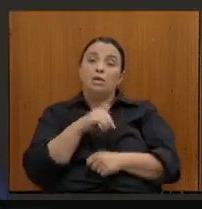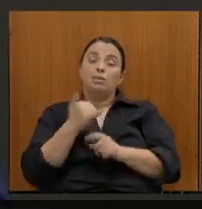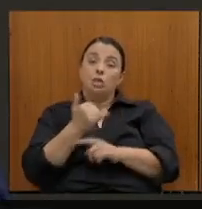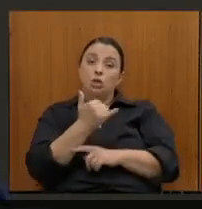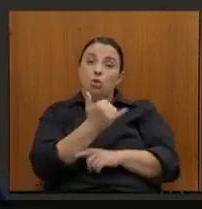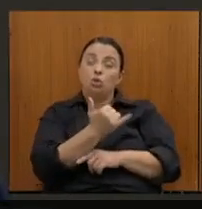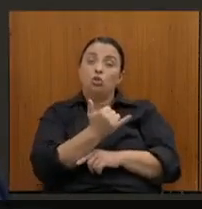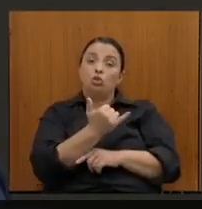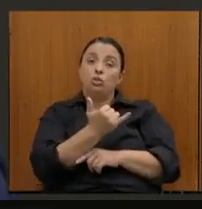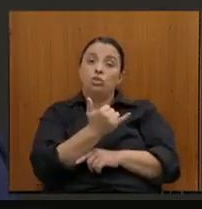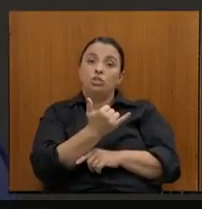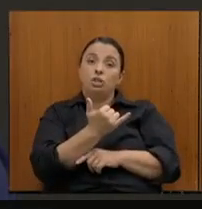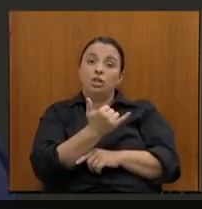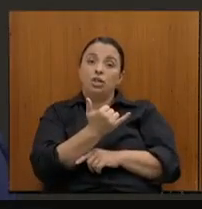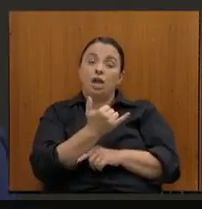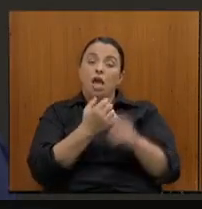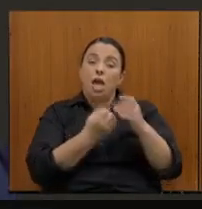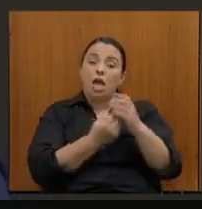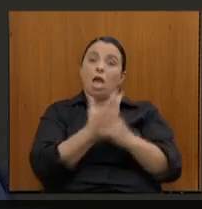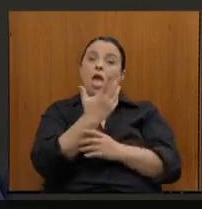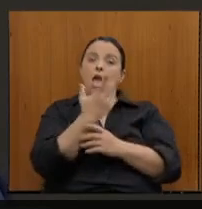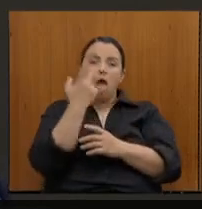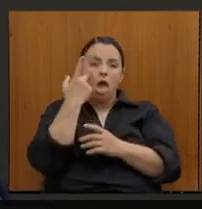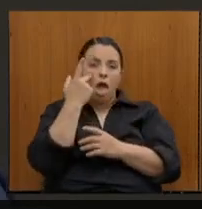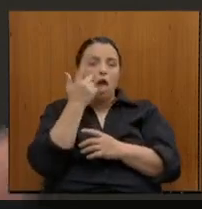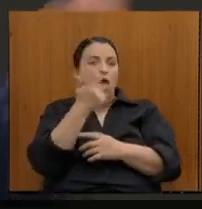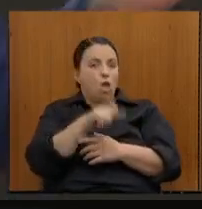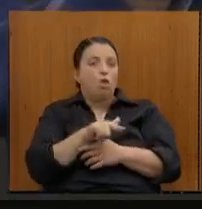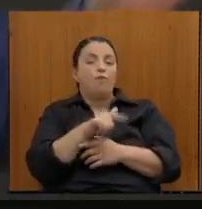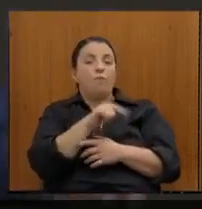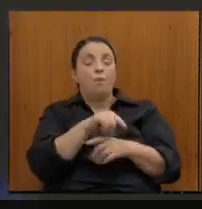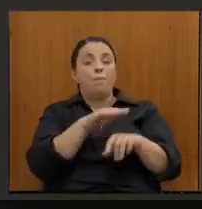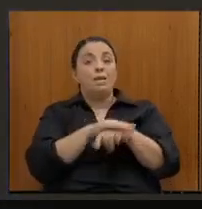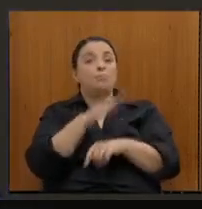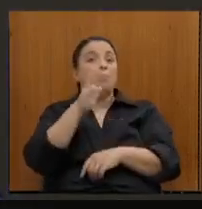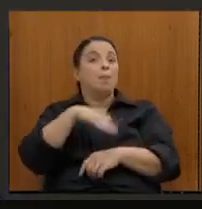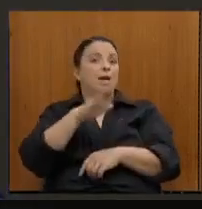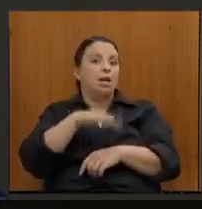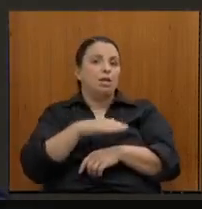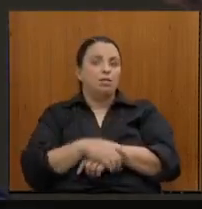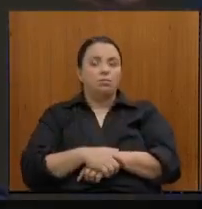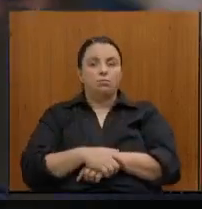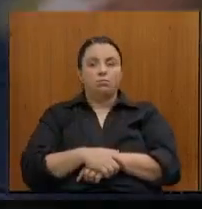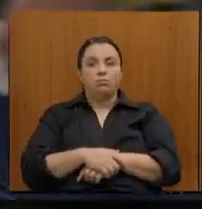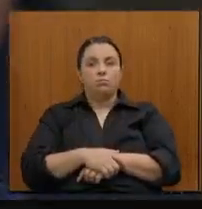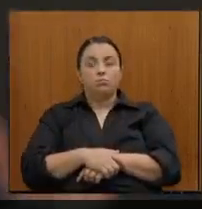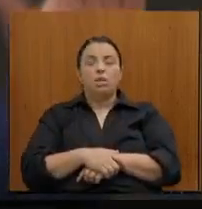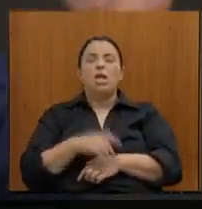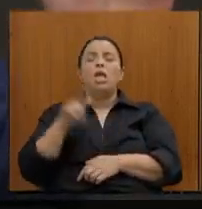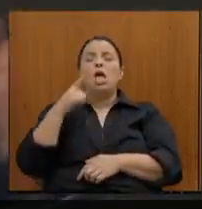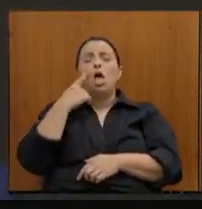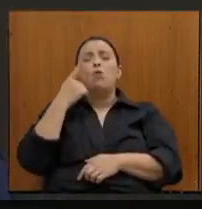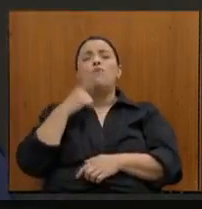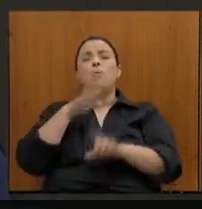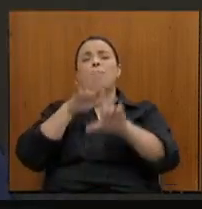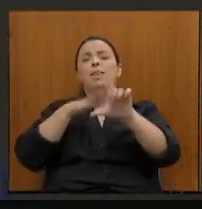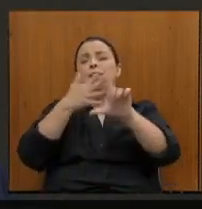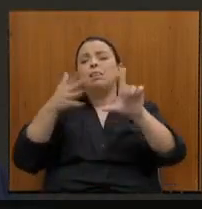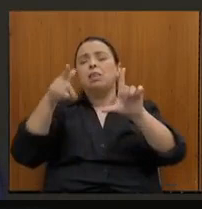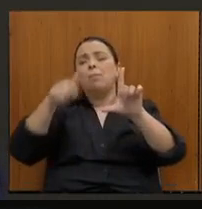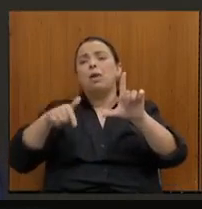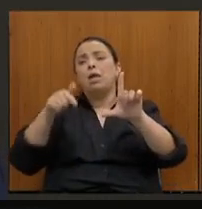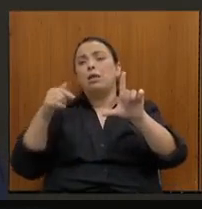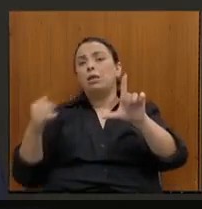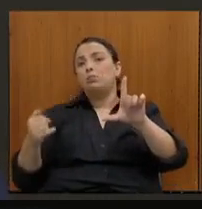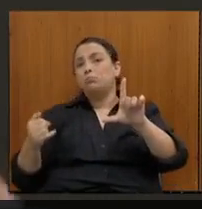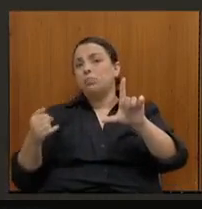renovável mais barata e houve também uma tabela interessante a próxima aí por favor esse próximo de um